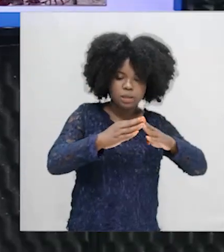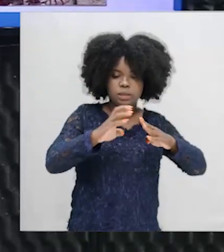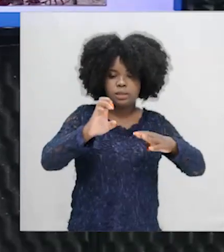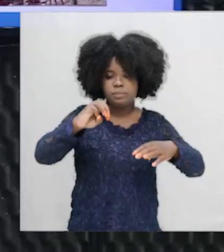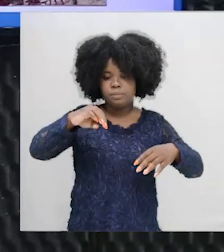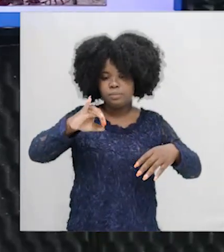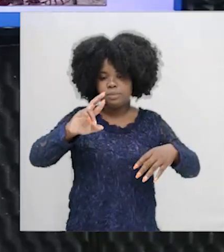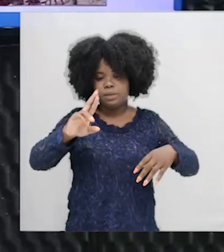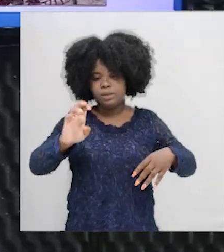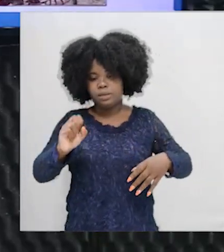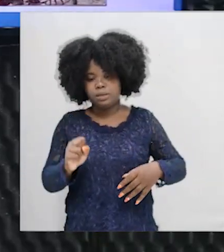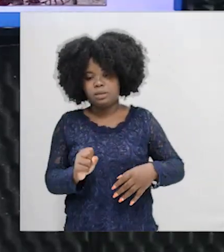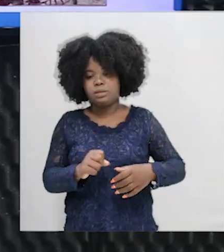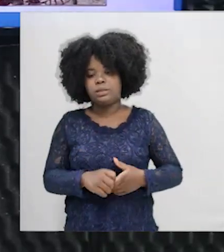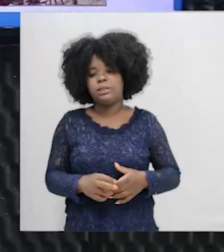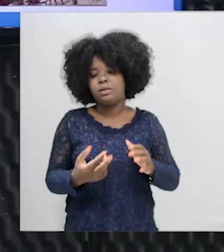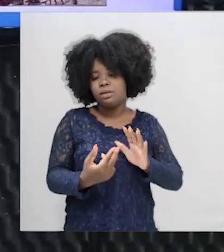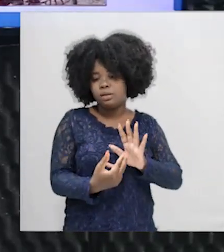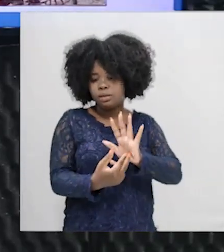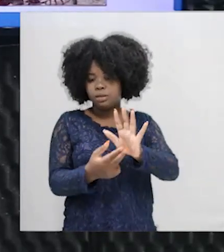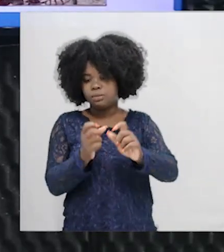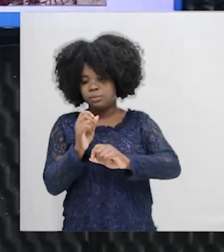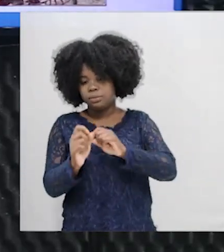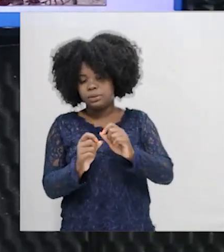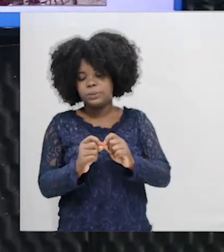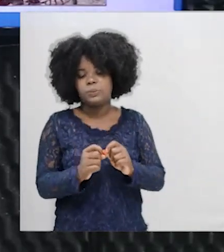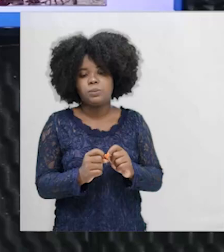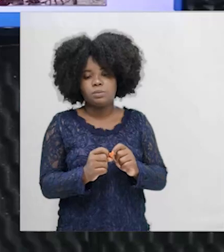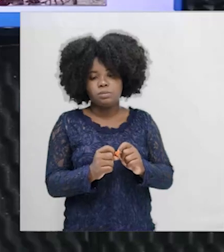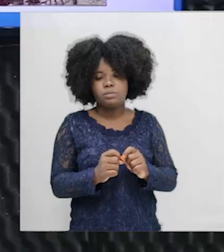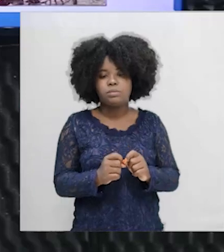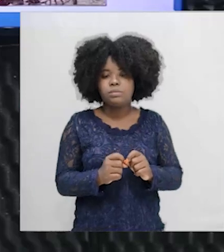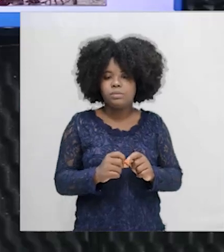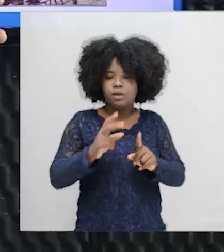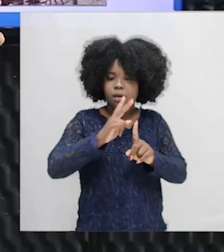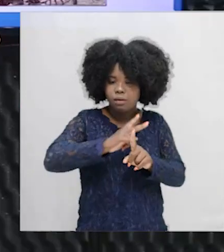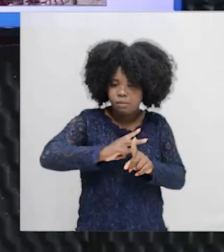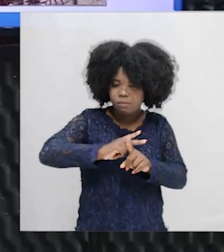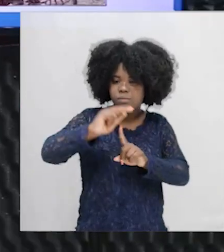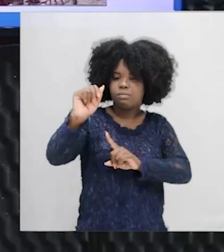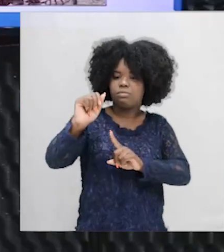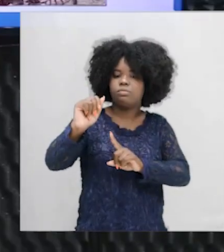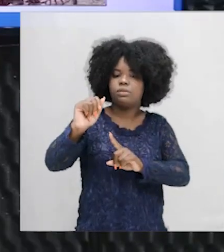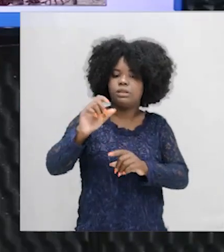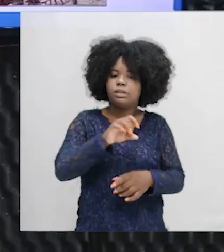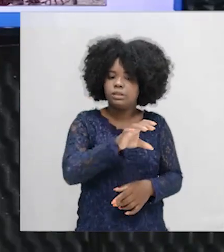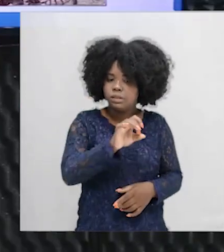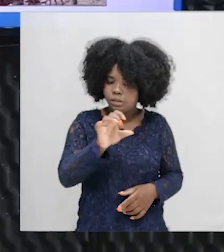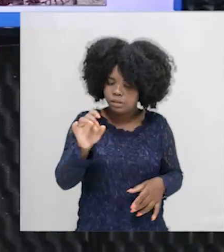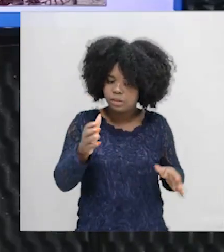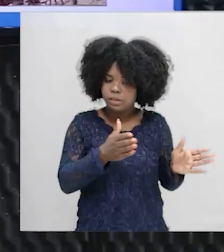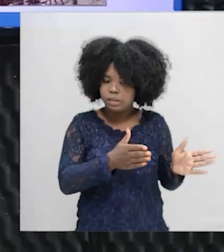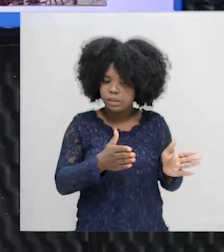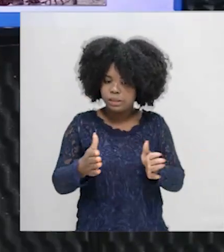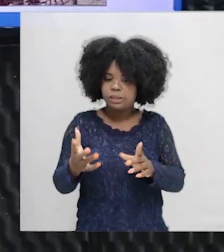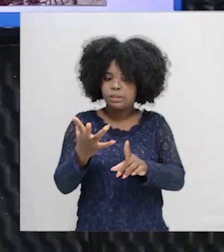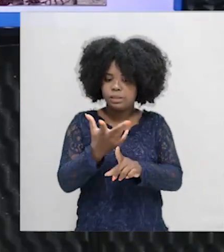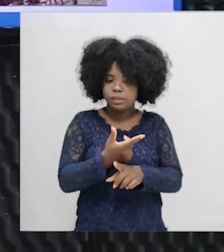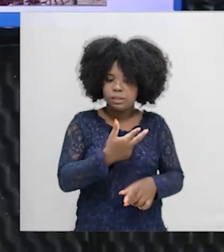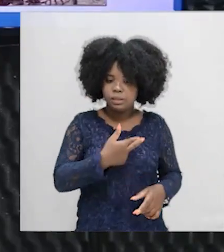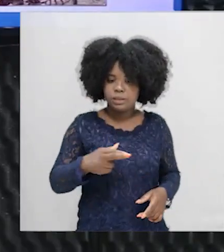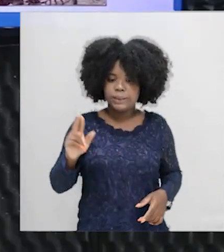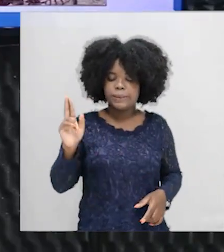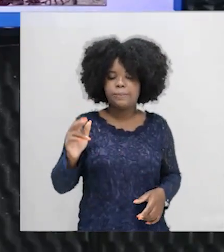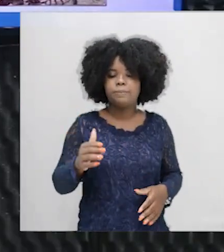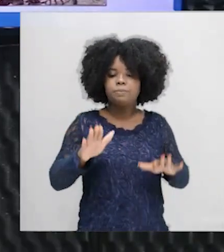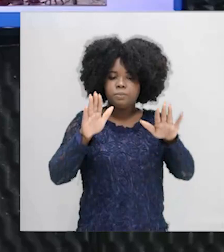emires, elas eram representações das conquistas pessoais de cada período da história da arte e da religião e da arte